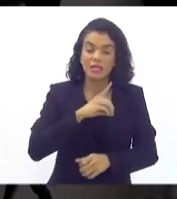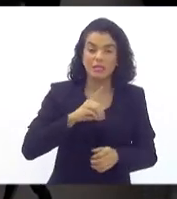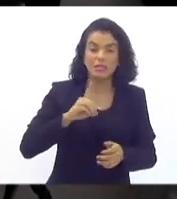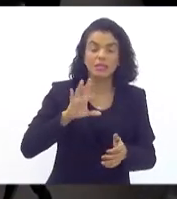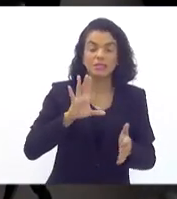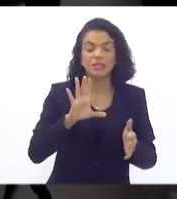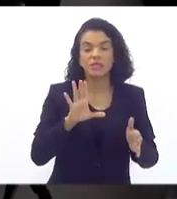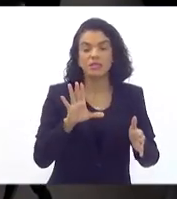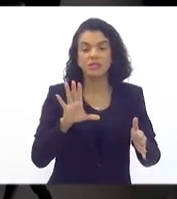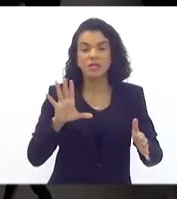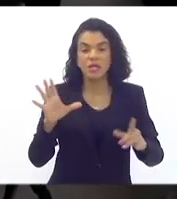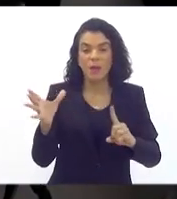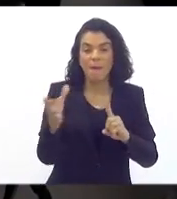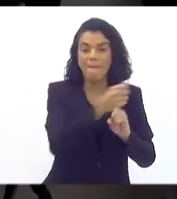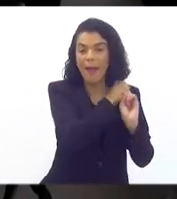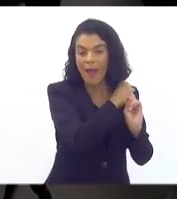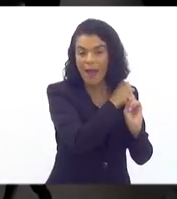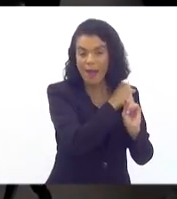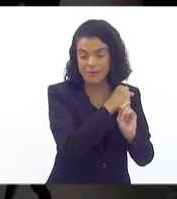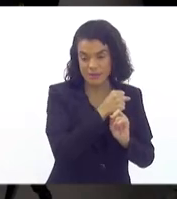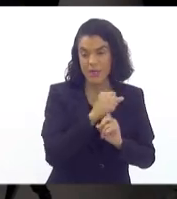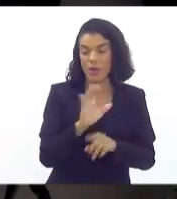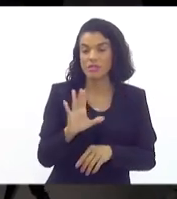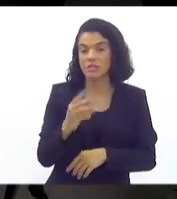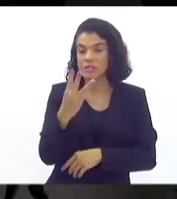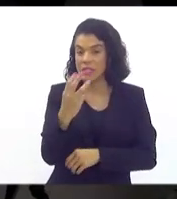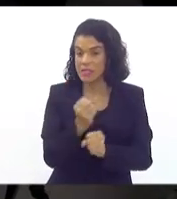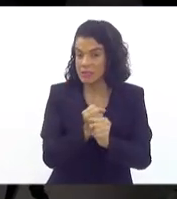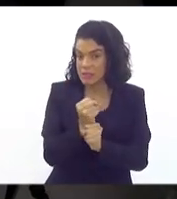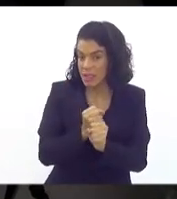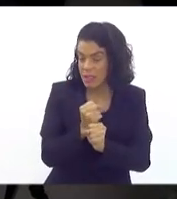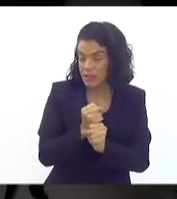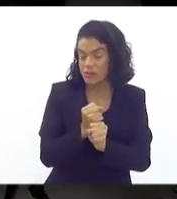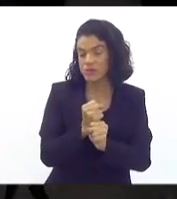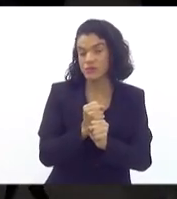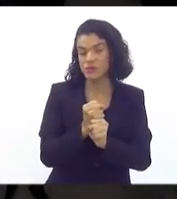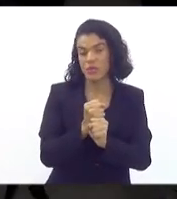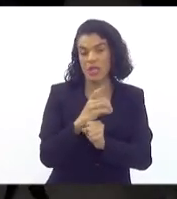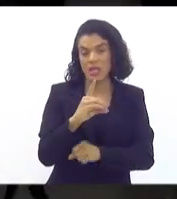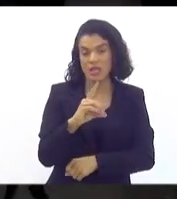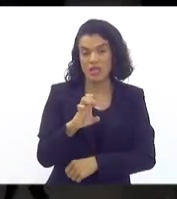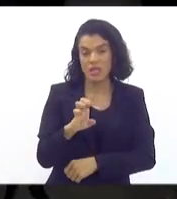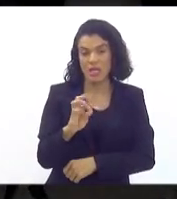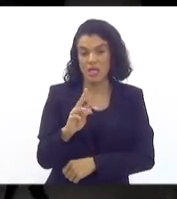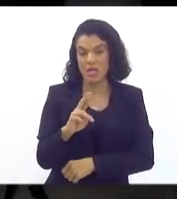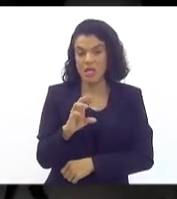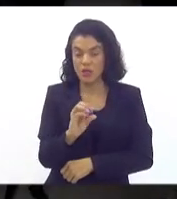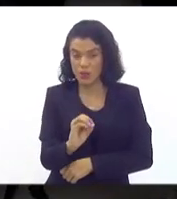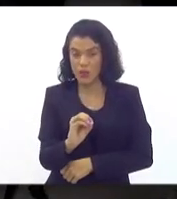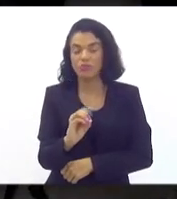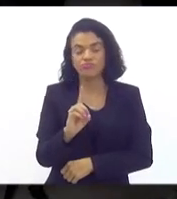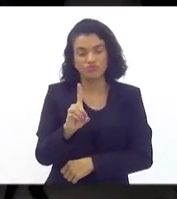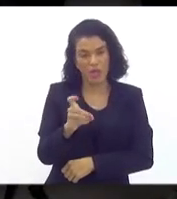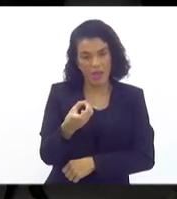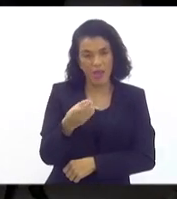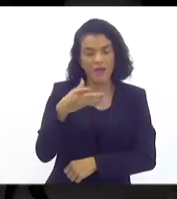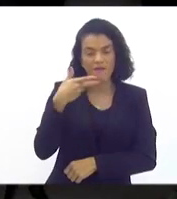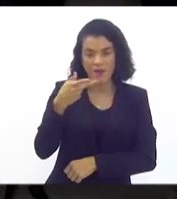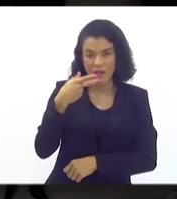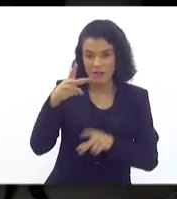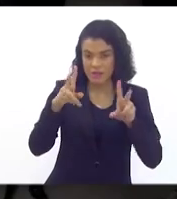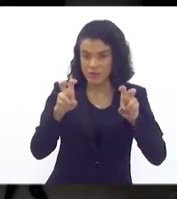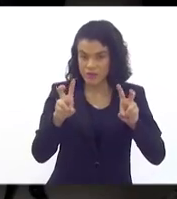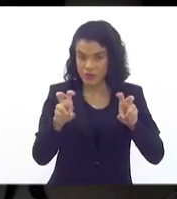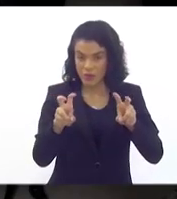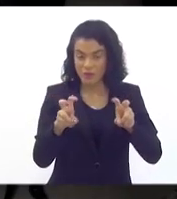a gente acabou com esse crime no Rio de Janeiro depois três anos de dentro aonde eu já falei aqui a gente